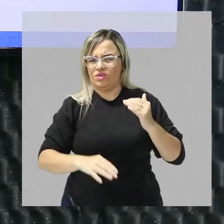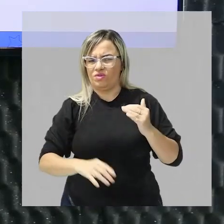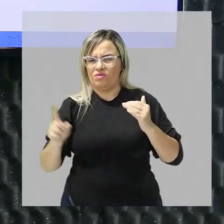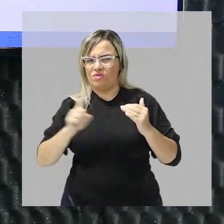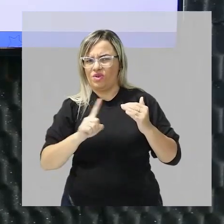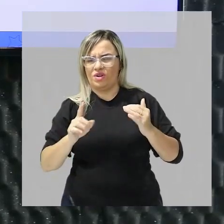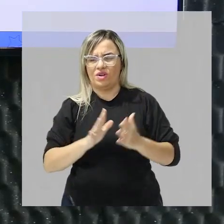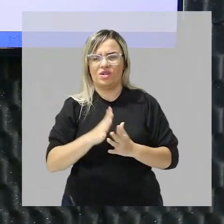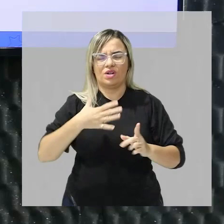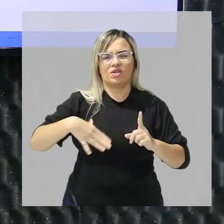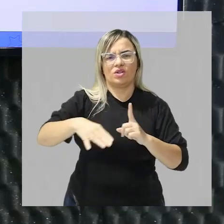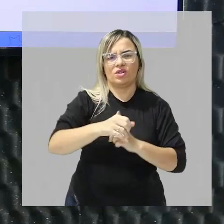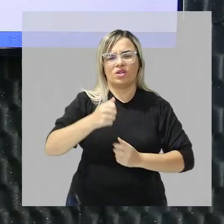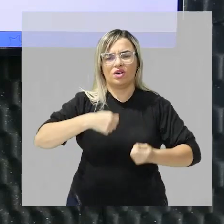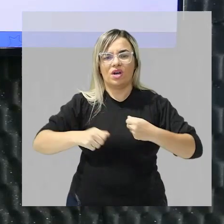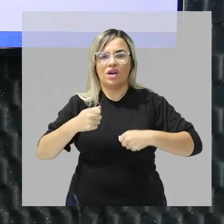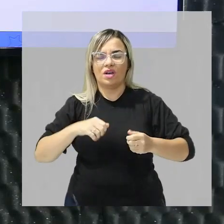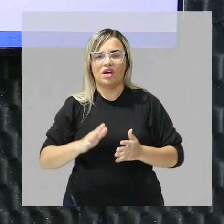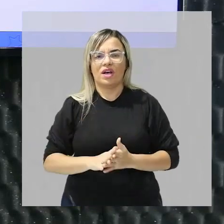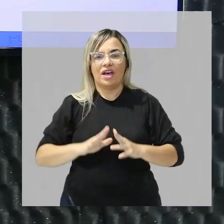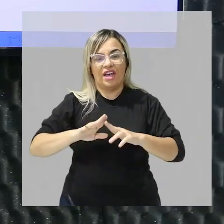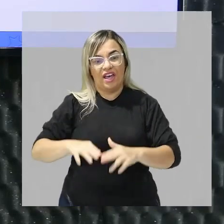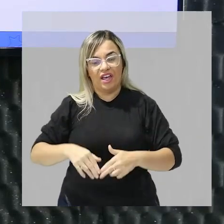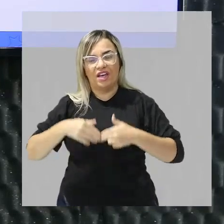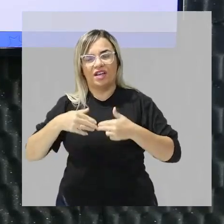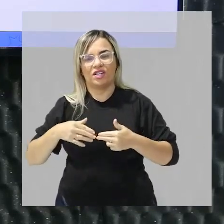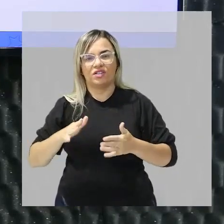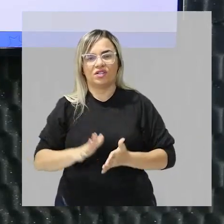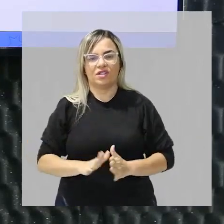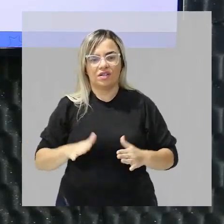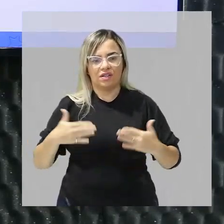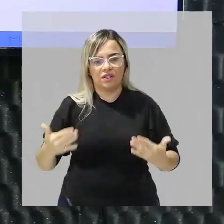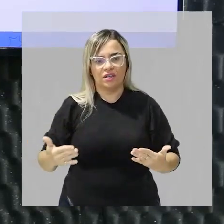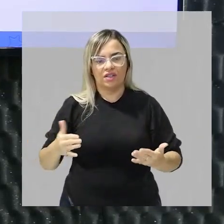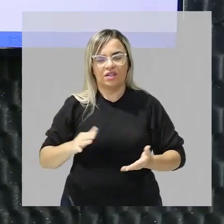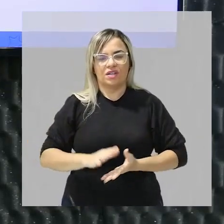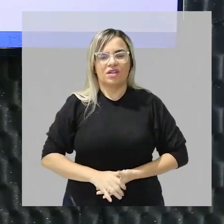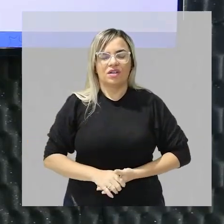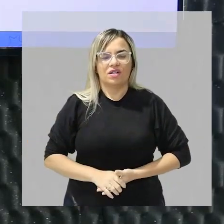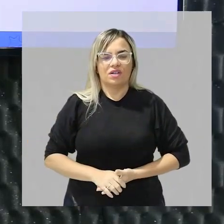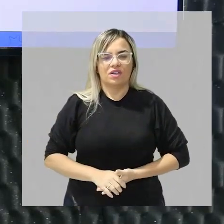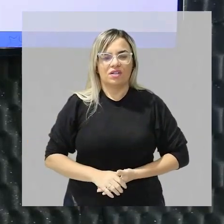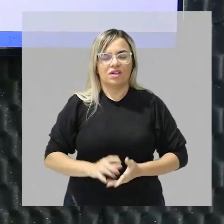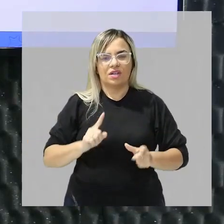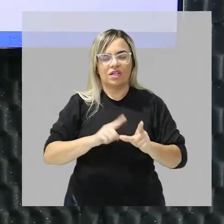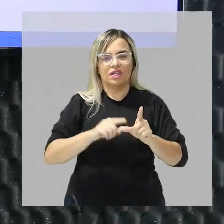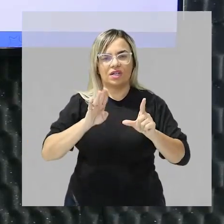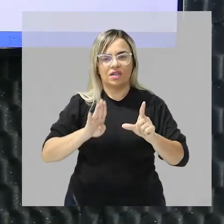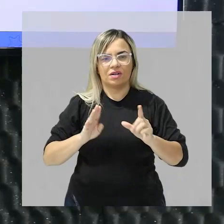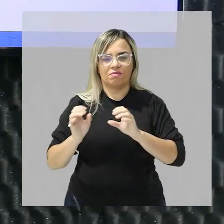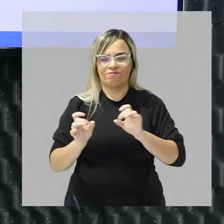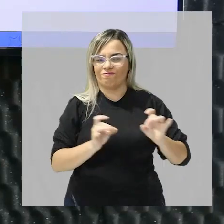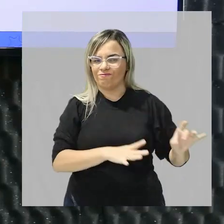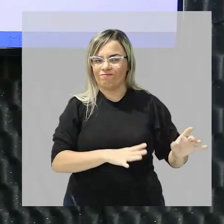socioeconômica. É a questão étnica, ok? Letra B também está fora, não pode ser a alternativa